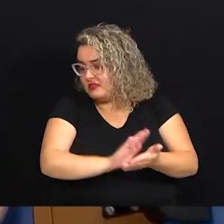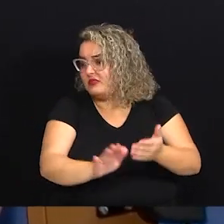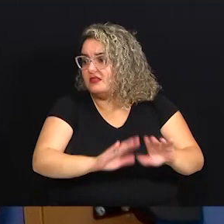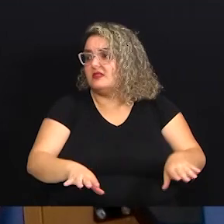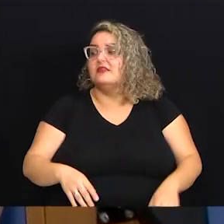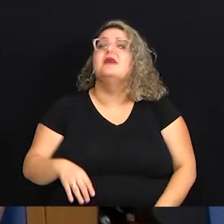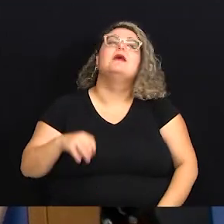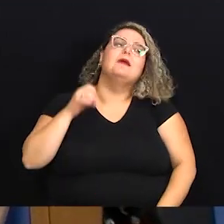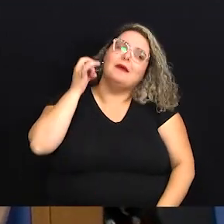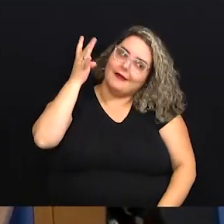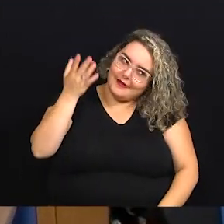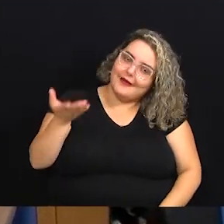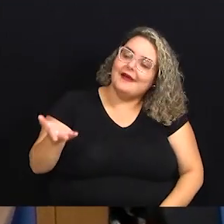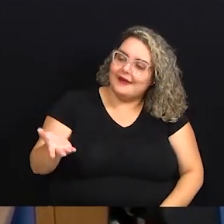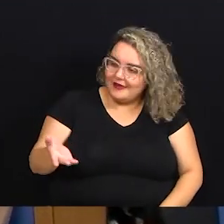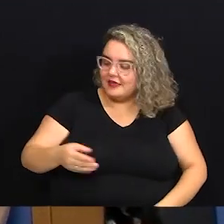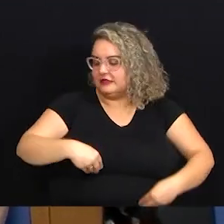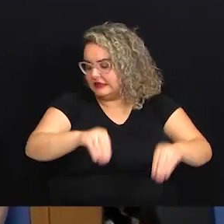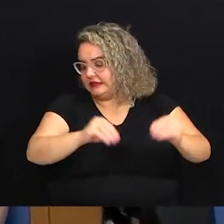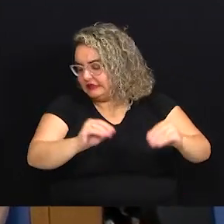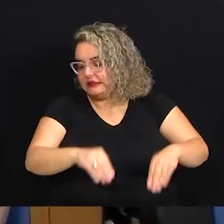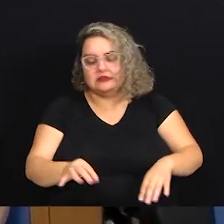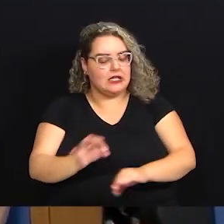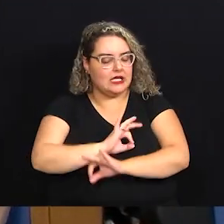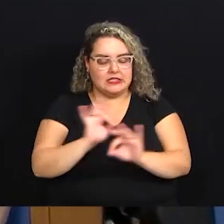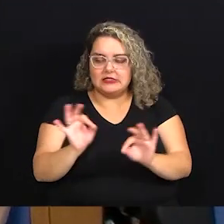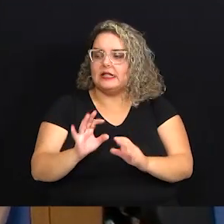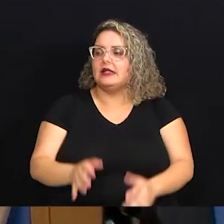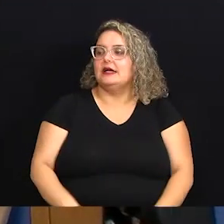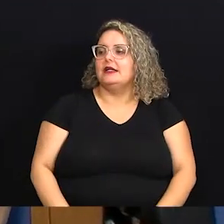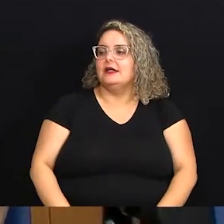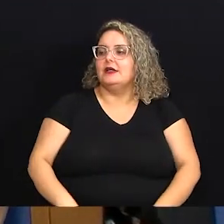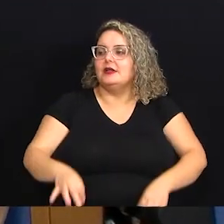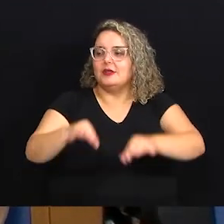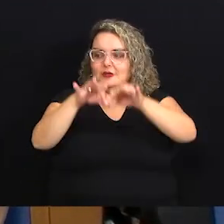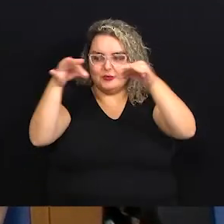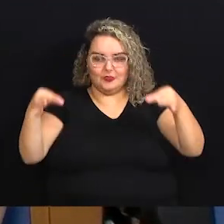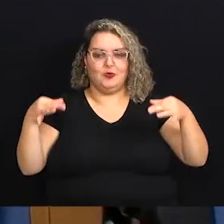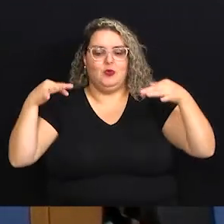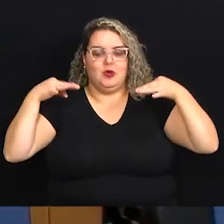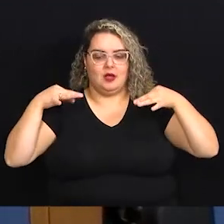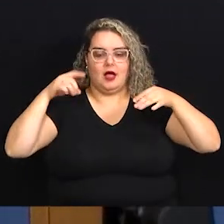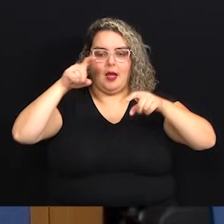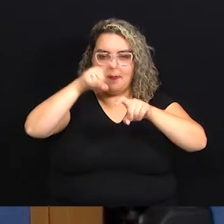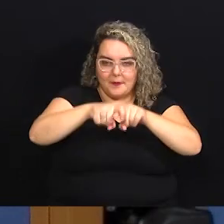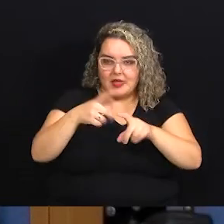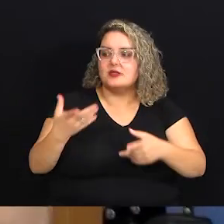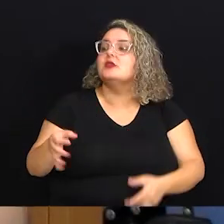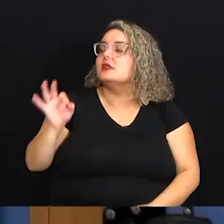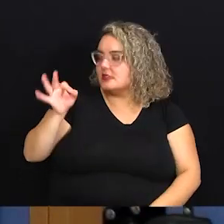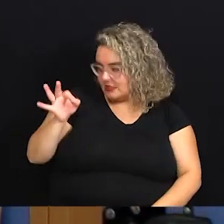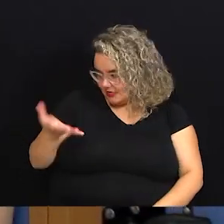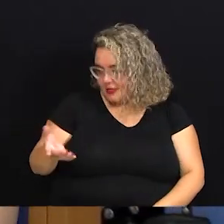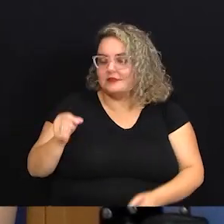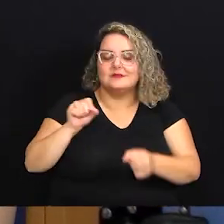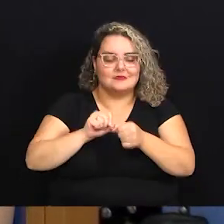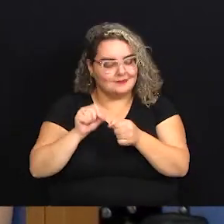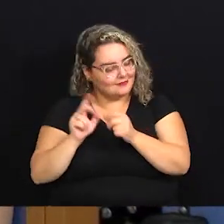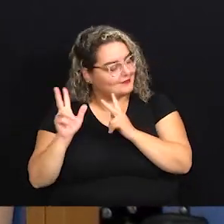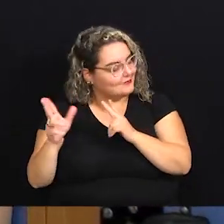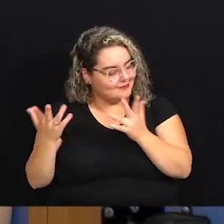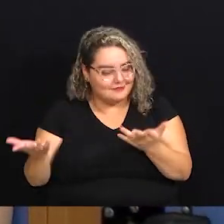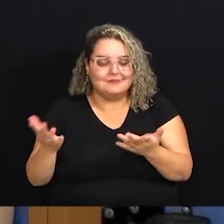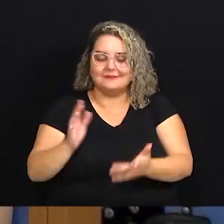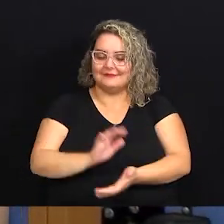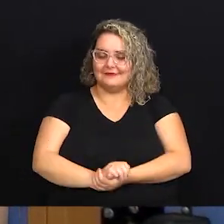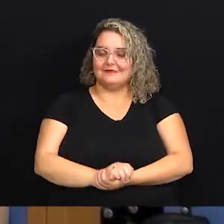bastante, assim. Bem mais prático. Pendura com ela bem sacudida que dá certo também. Deixa secar já no cabide para ficar certinho. Justamente desse jeito